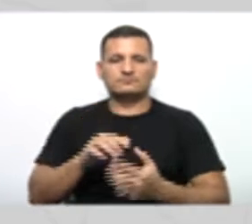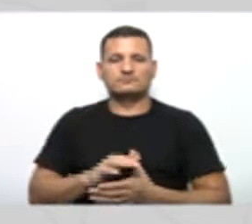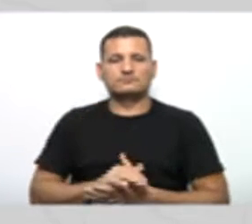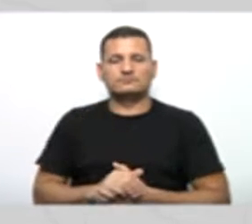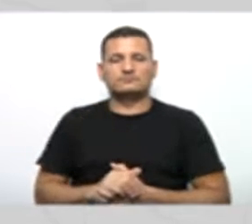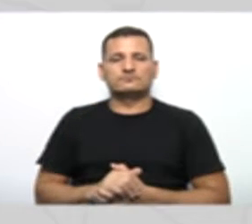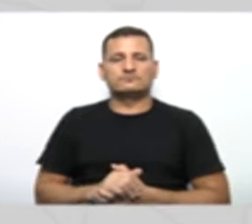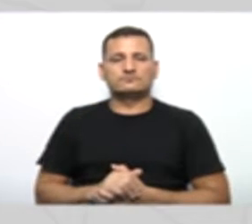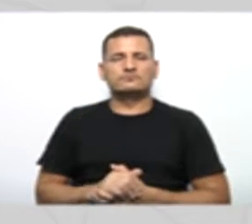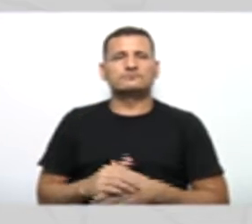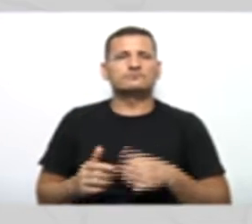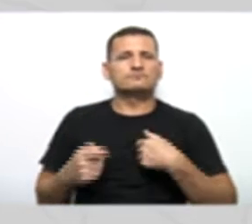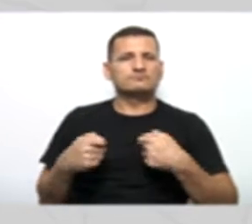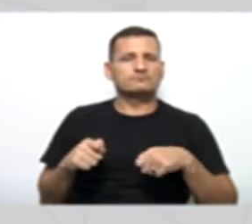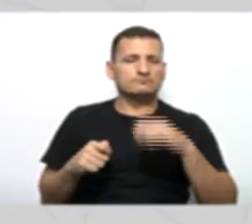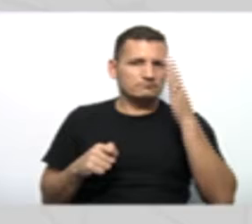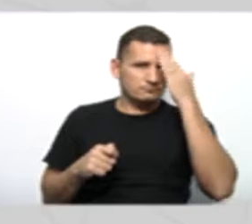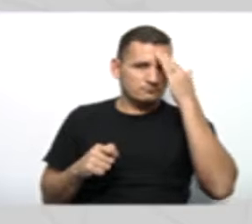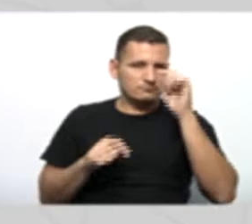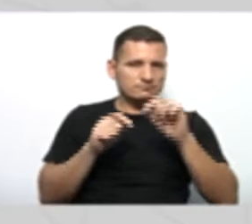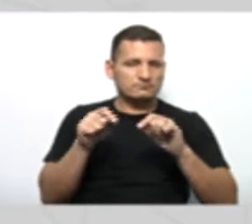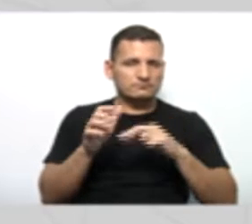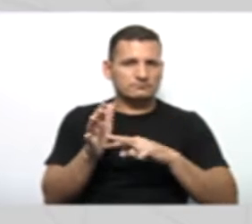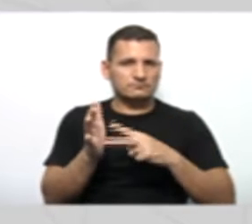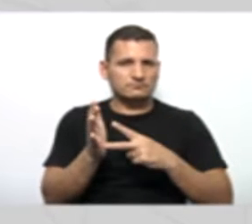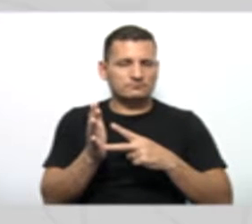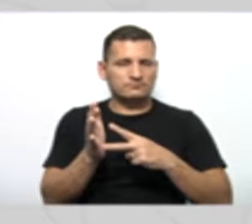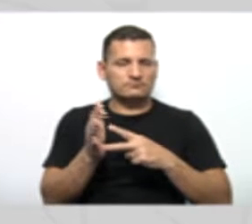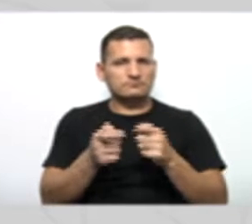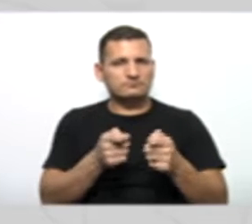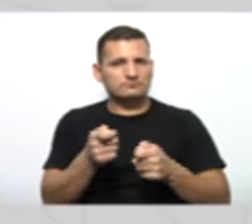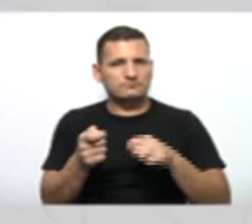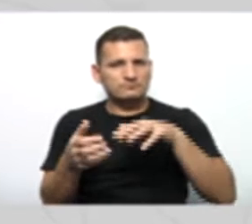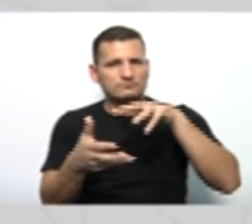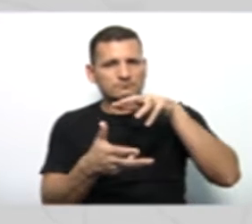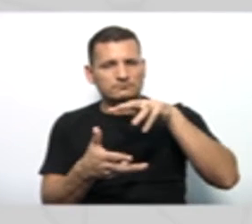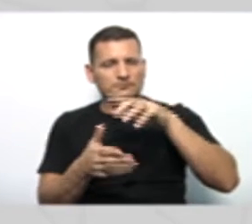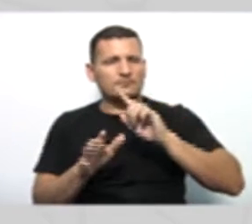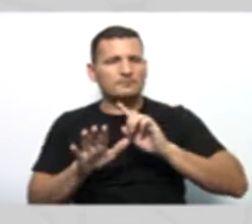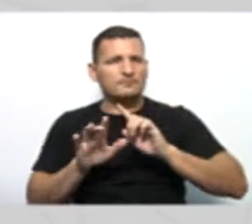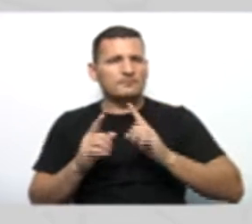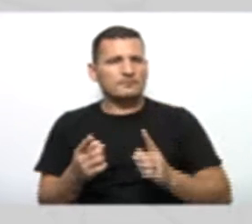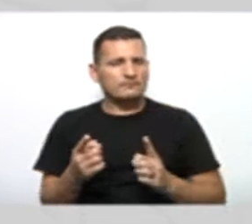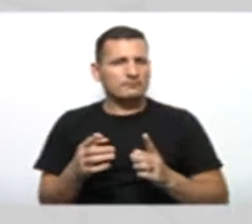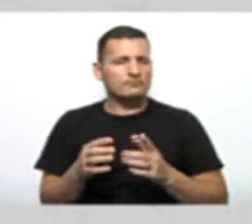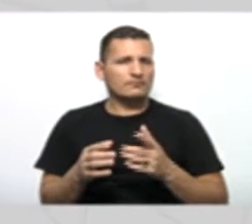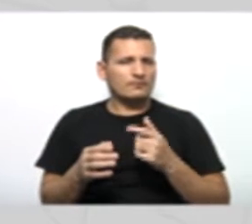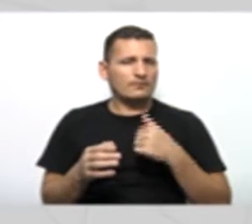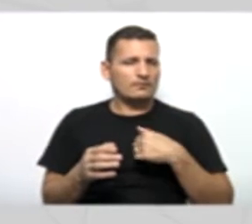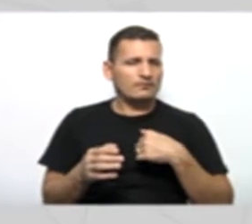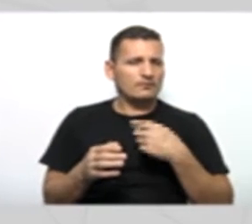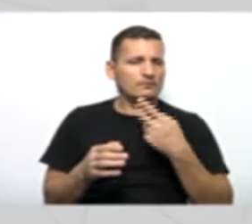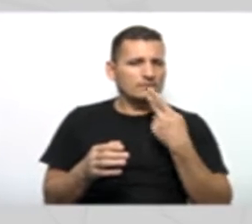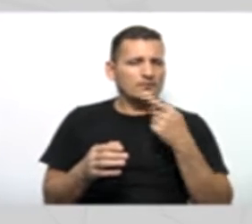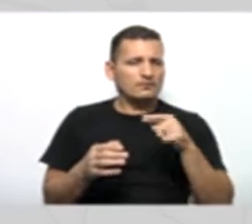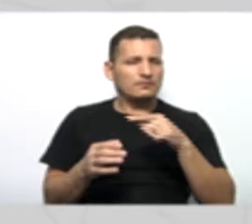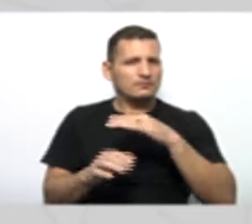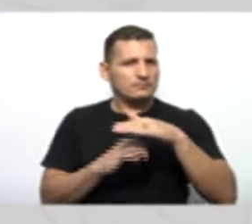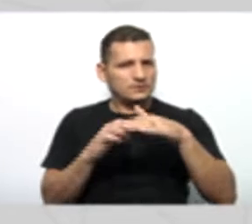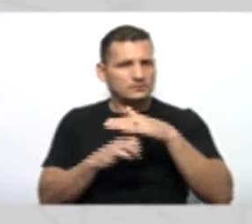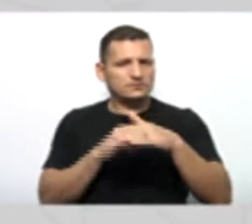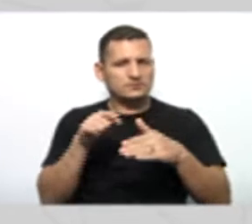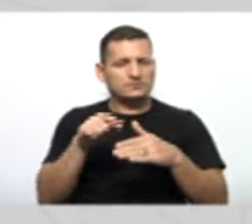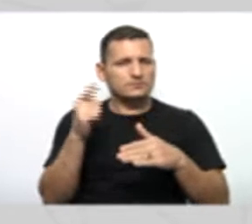Eu preciso definir o que é sustentabilidade, mas para eu dizer que essa indústria também